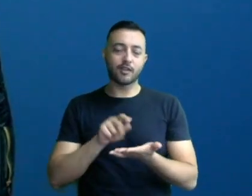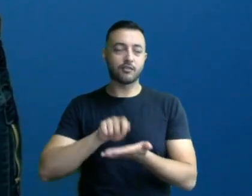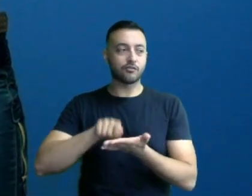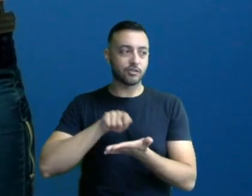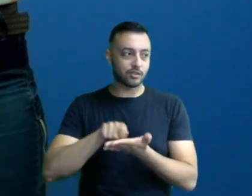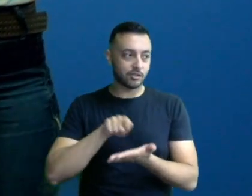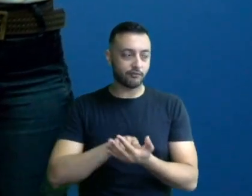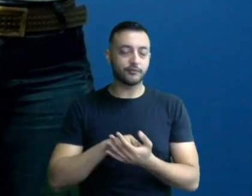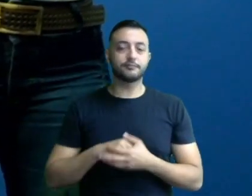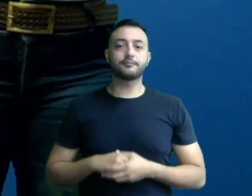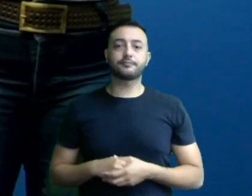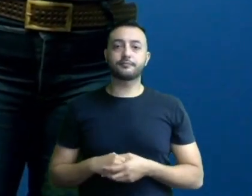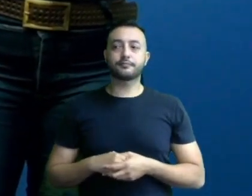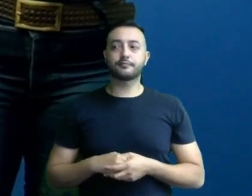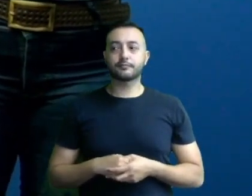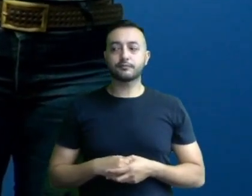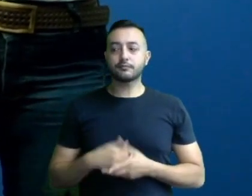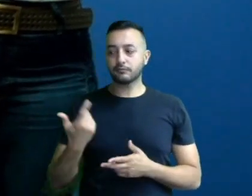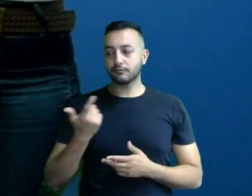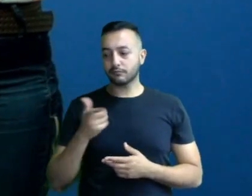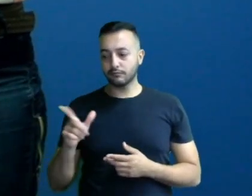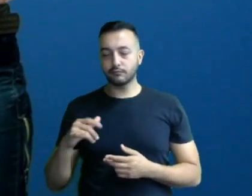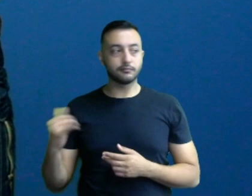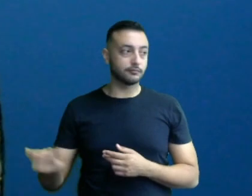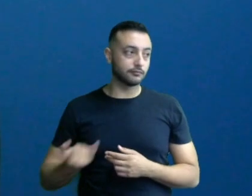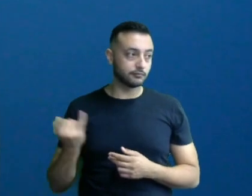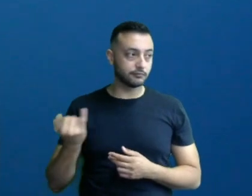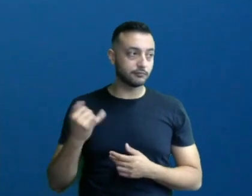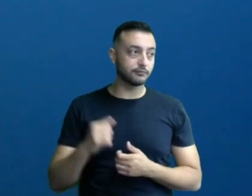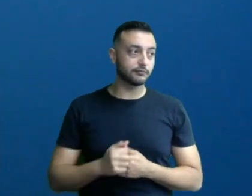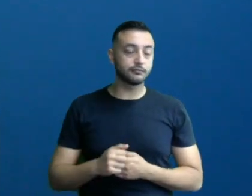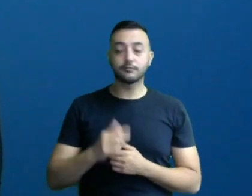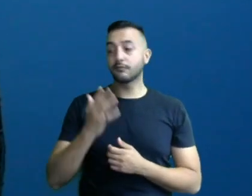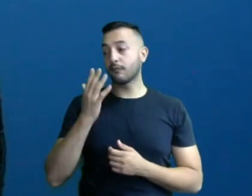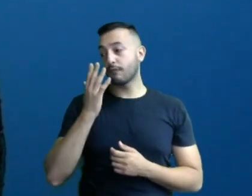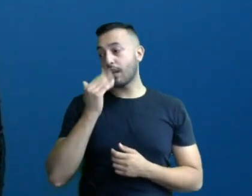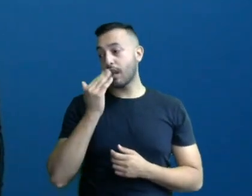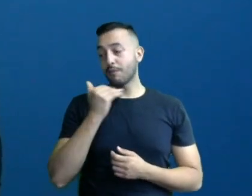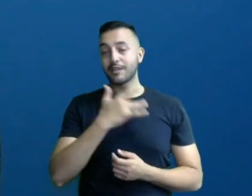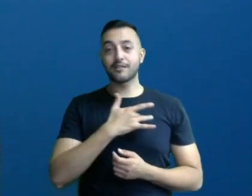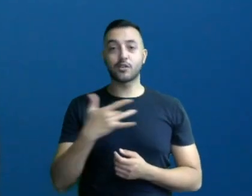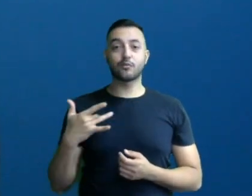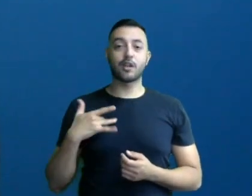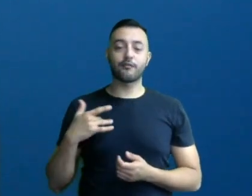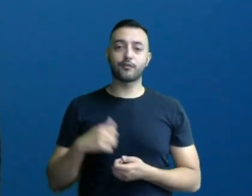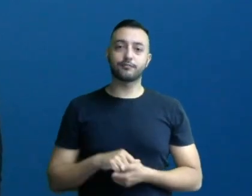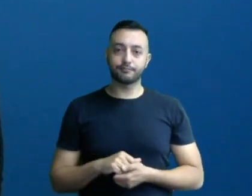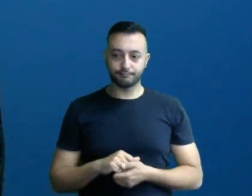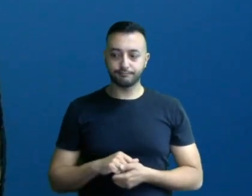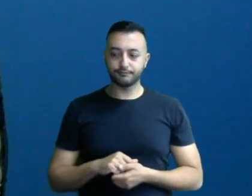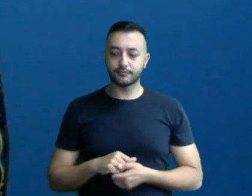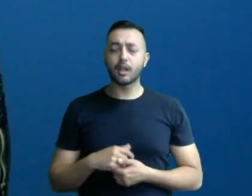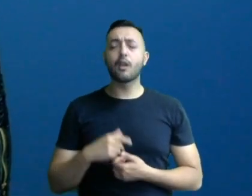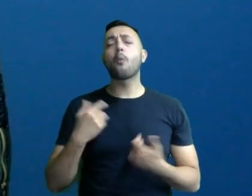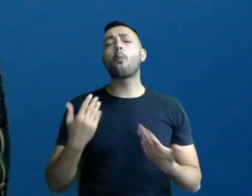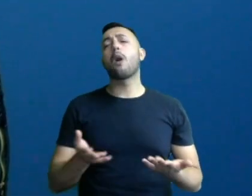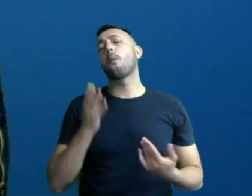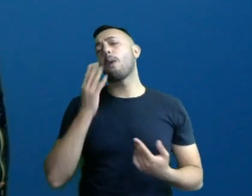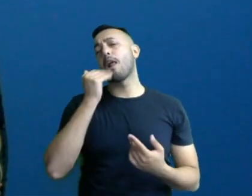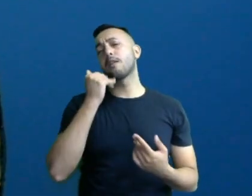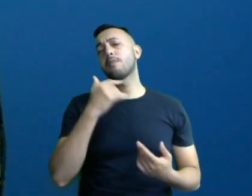escrever. Outro assunto importante, a alimentação saudável, tá? Quais alimentos